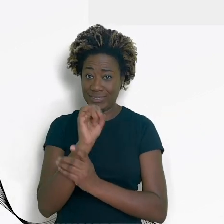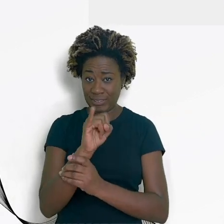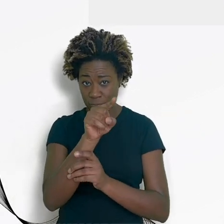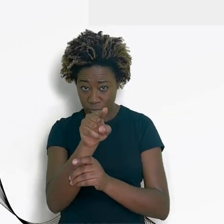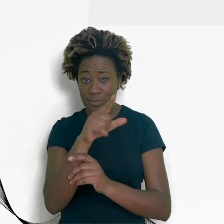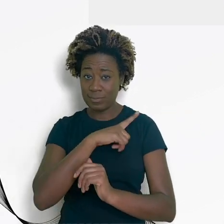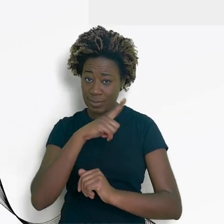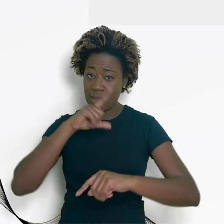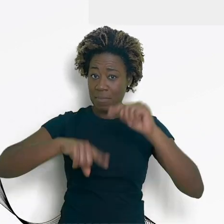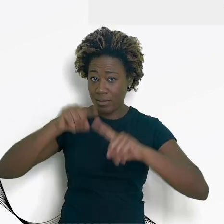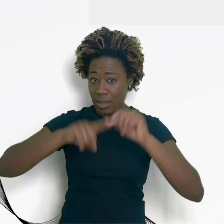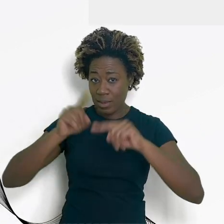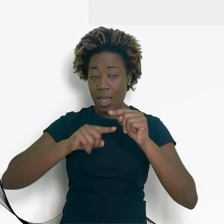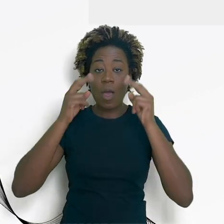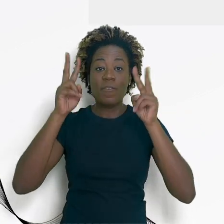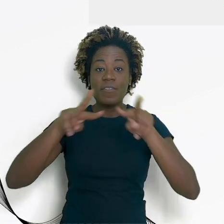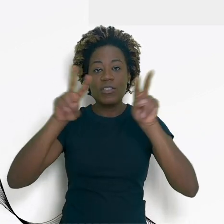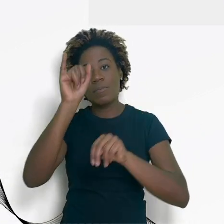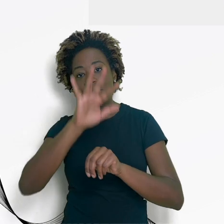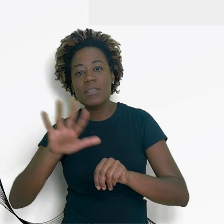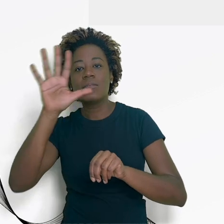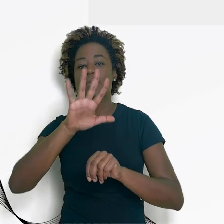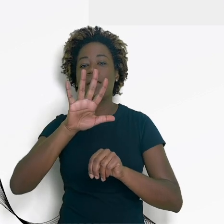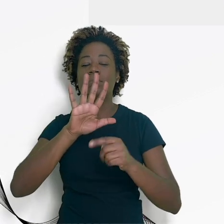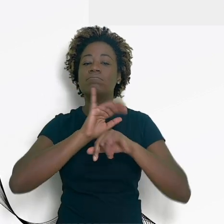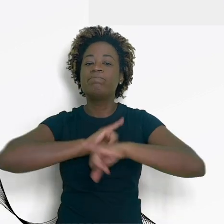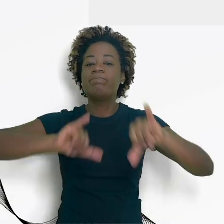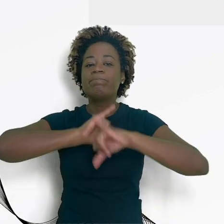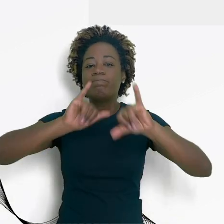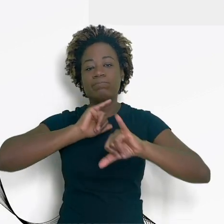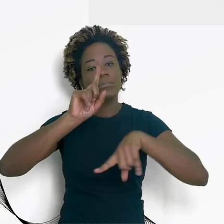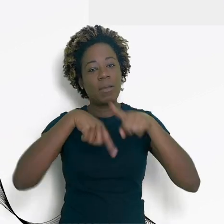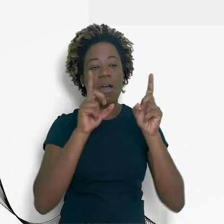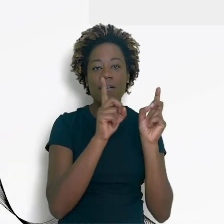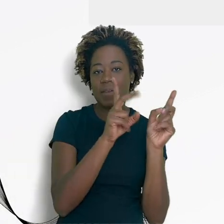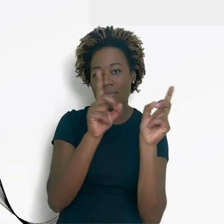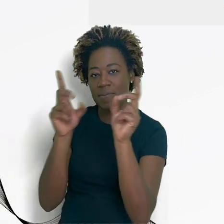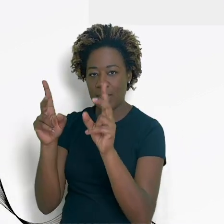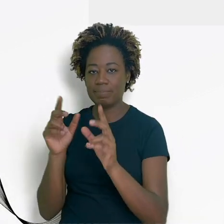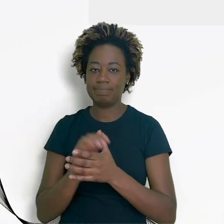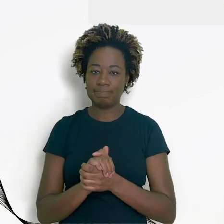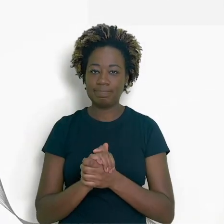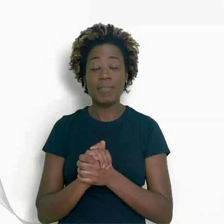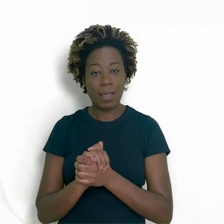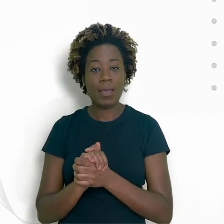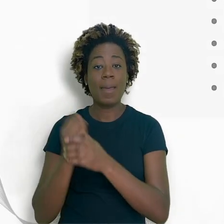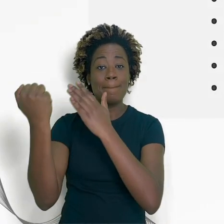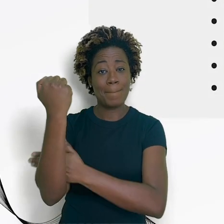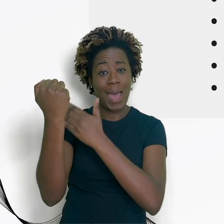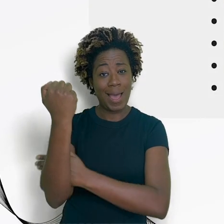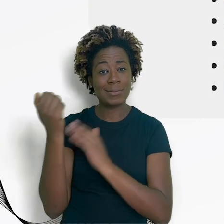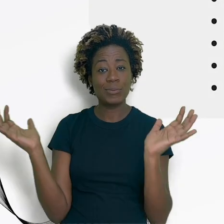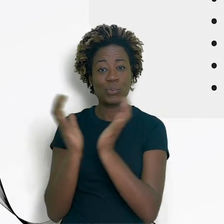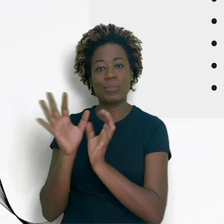você vai ter material audiovisual, pensando em teaser, vídeo na íntegra, para poder vender essa obra depois. Pastinha da produção.